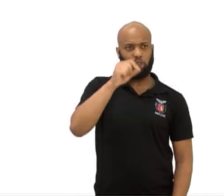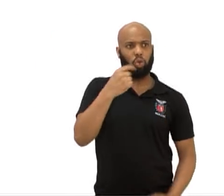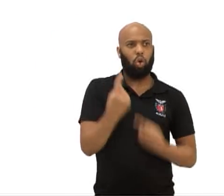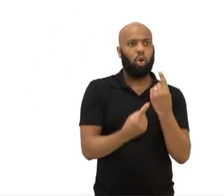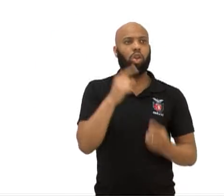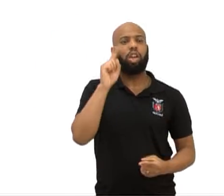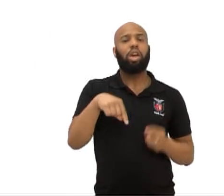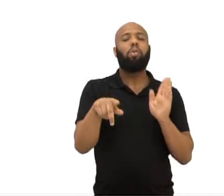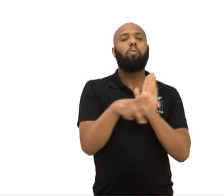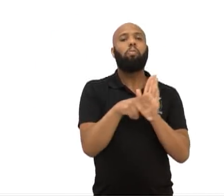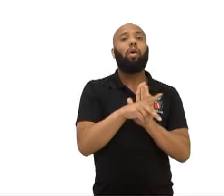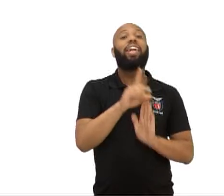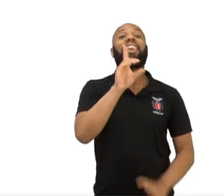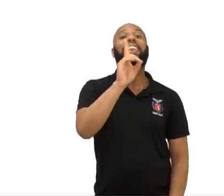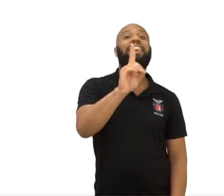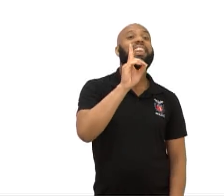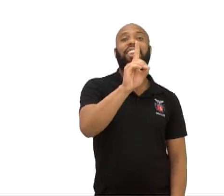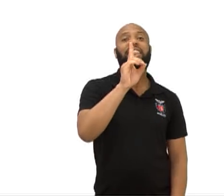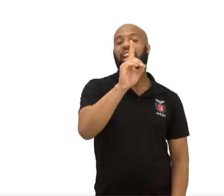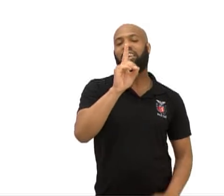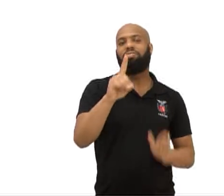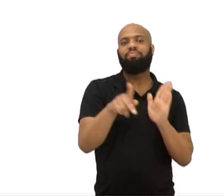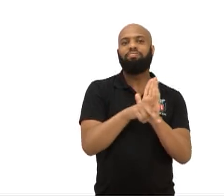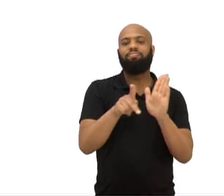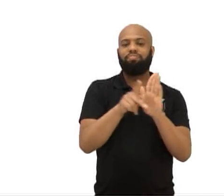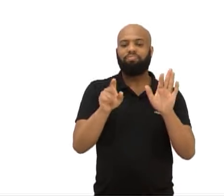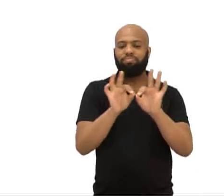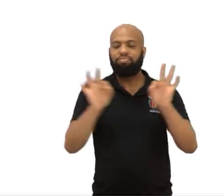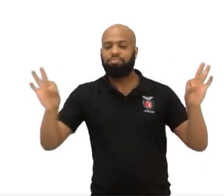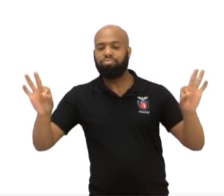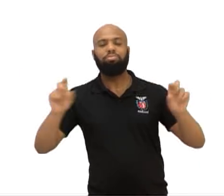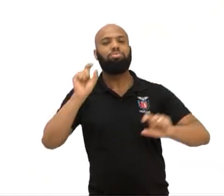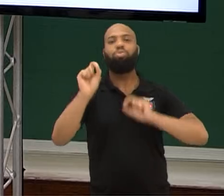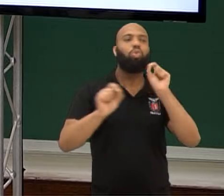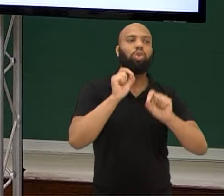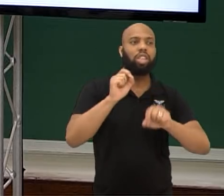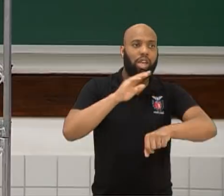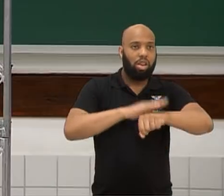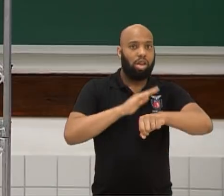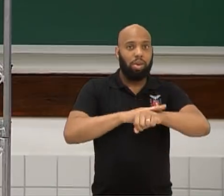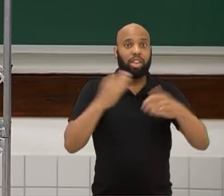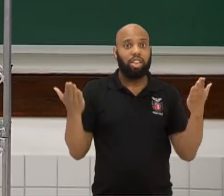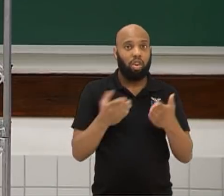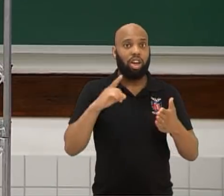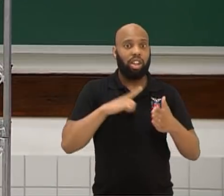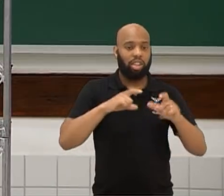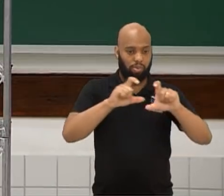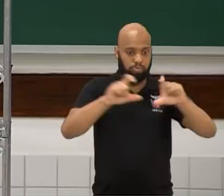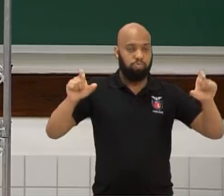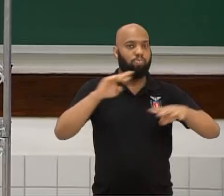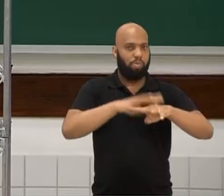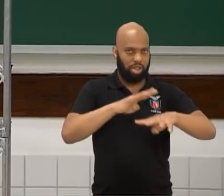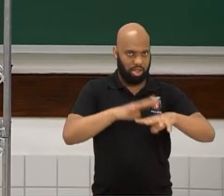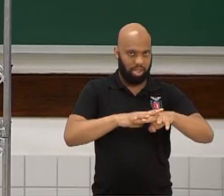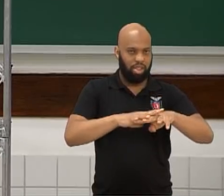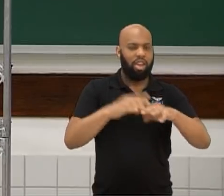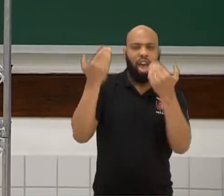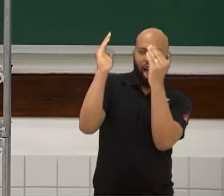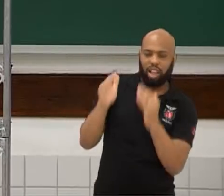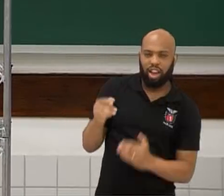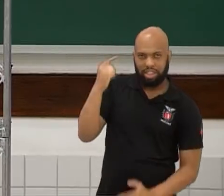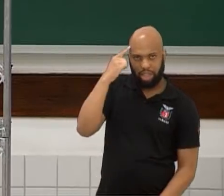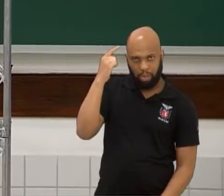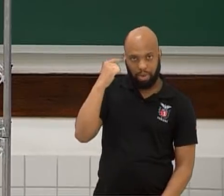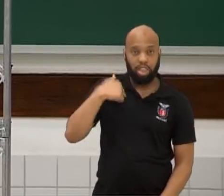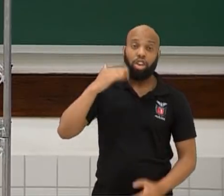o diâmetro desta circunferência? Então, agora nós temos uma expressão algébrica.